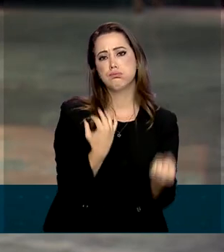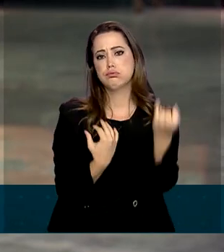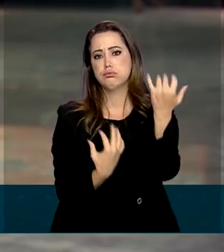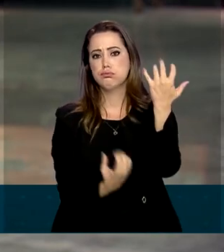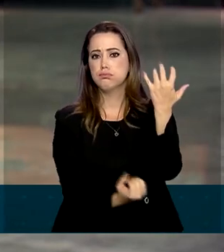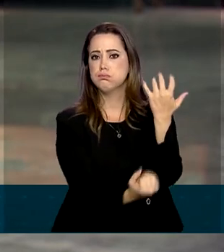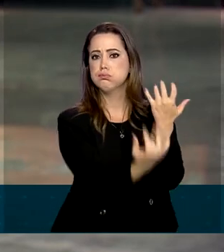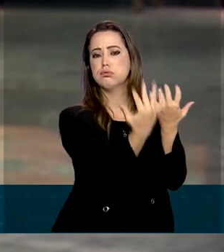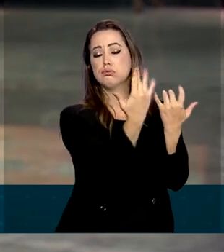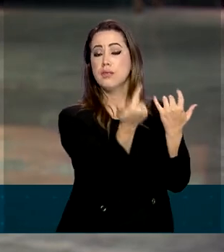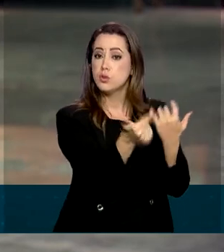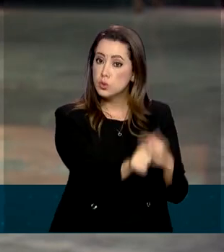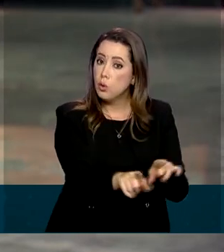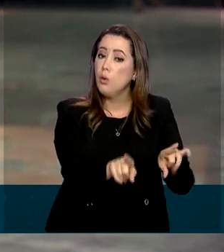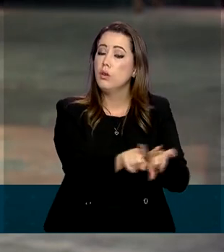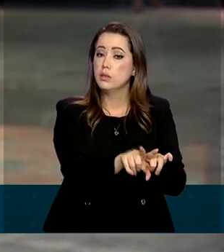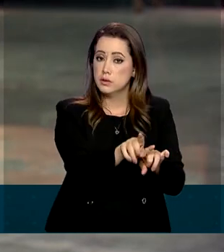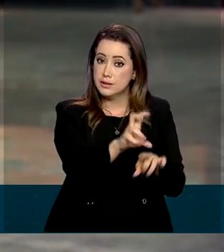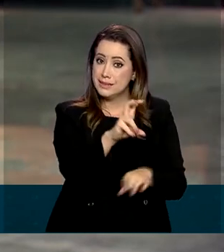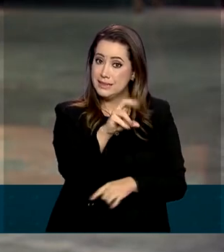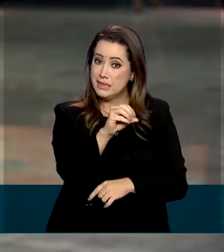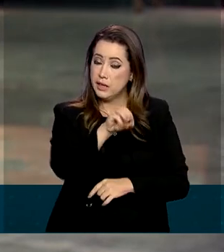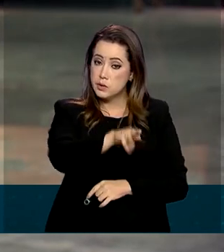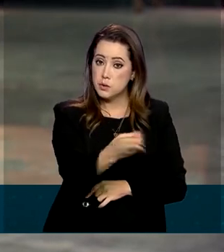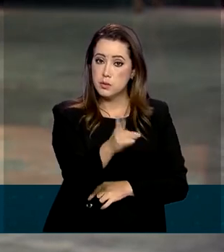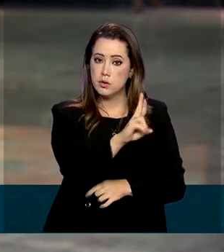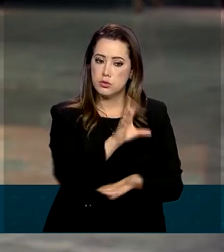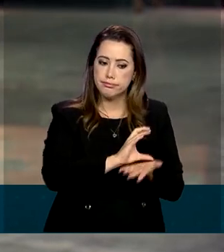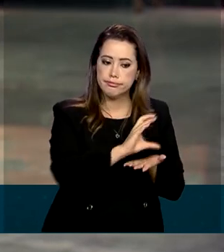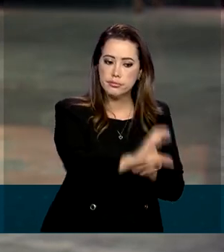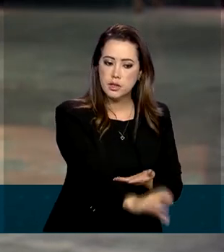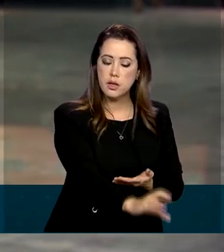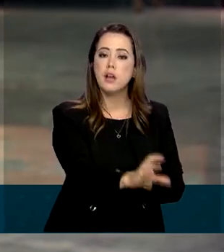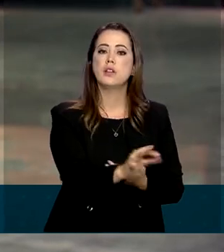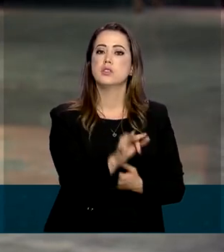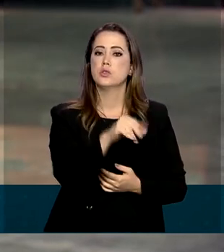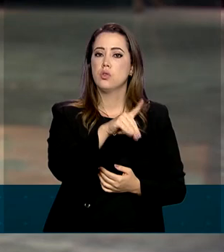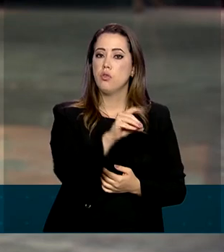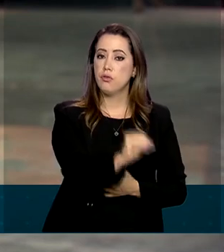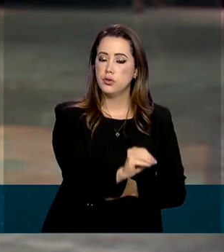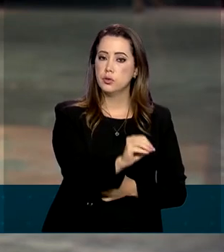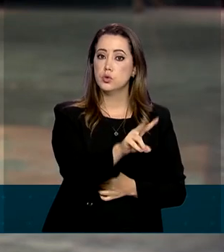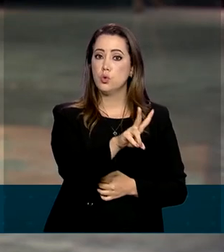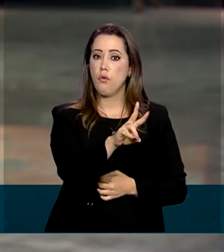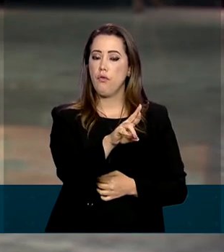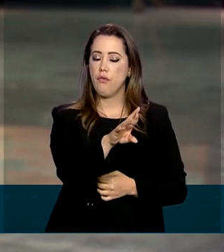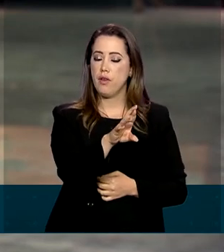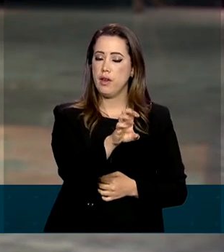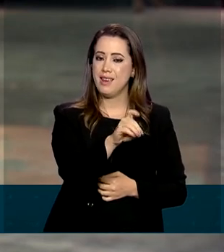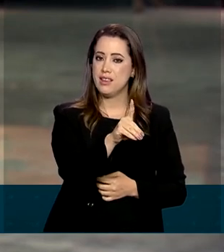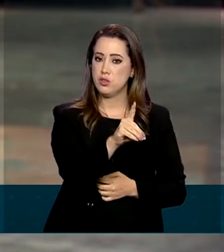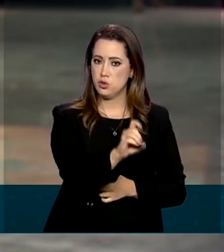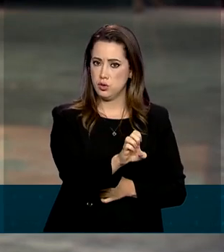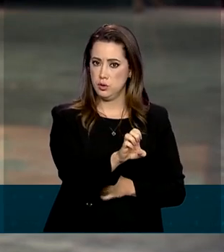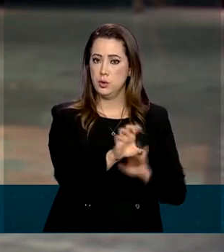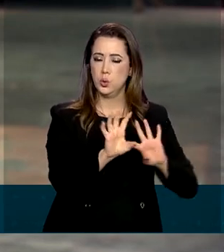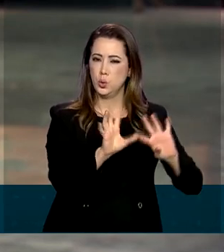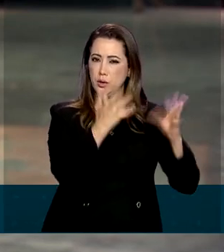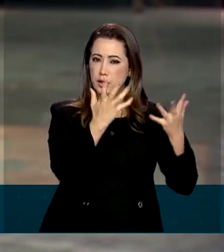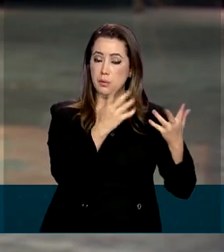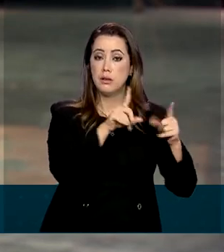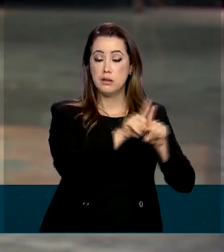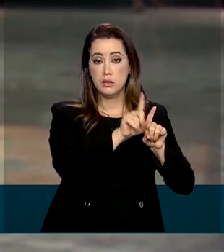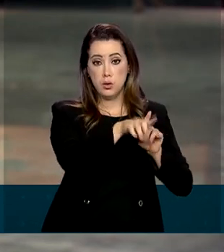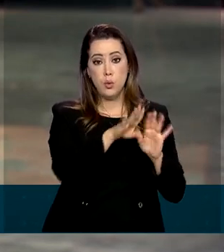500 milhões de reais do Fundo Verde do Clima para pagar pelos serviços ambientais. O projeto piloto